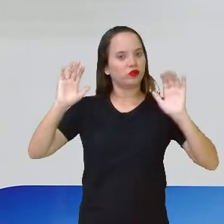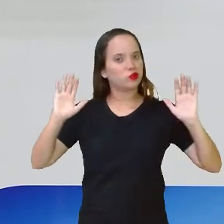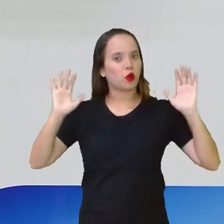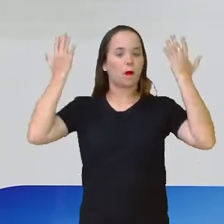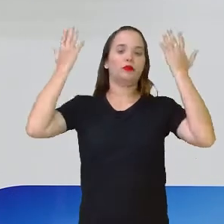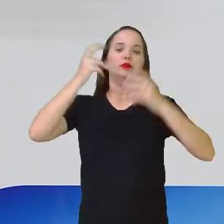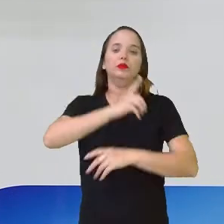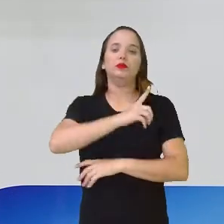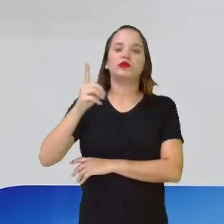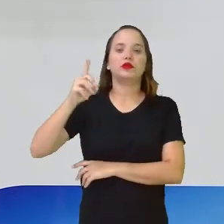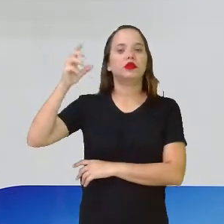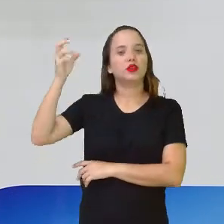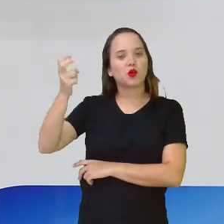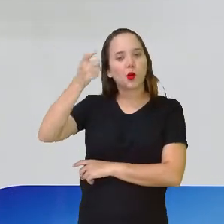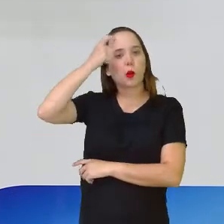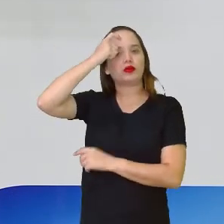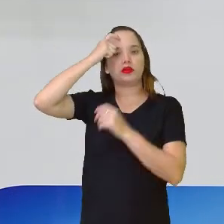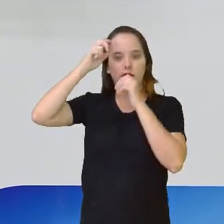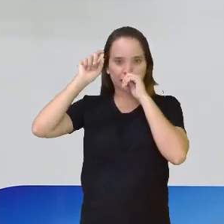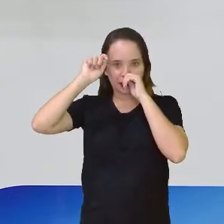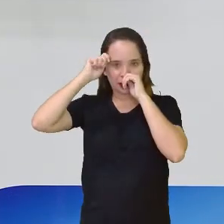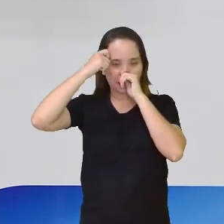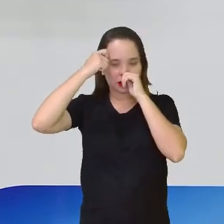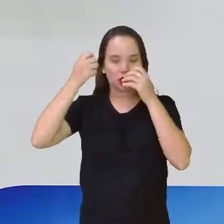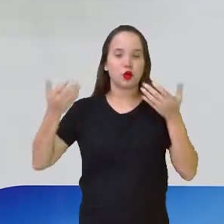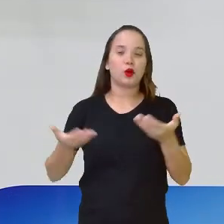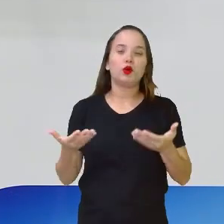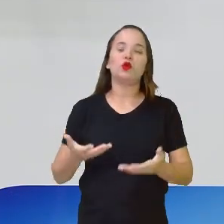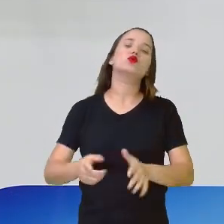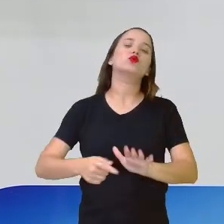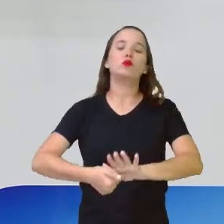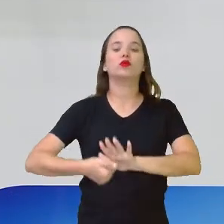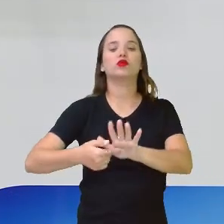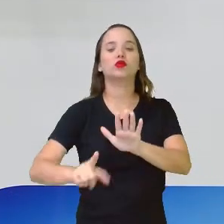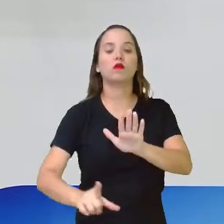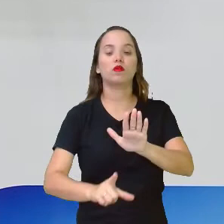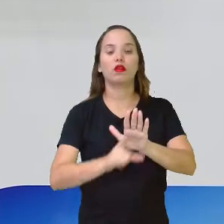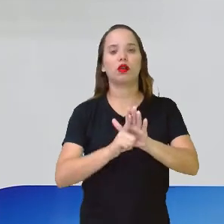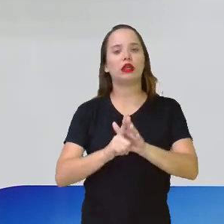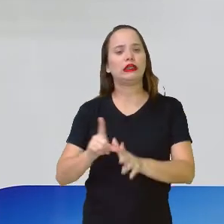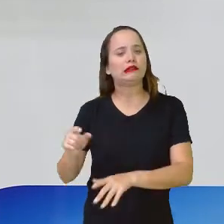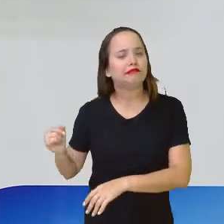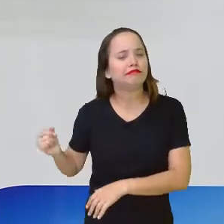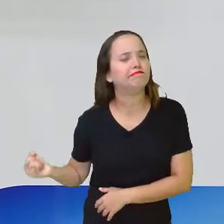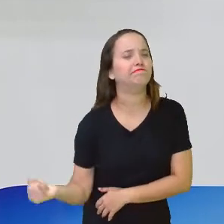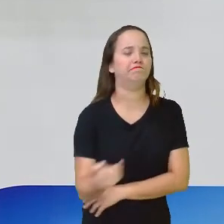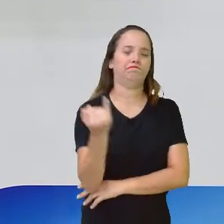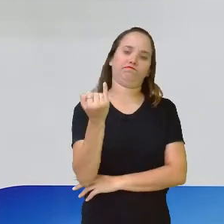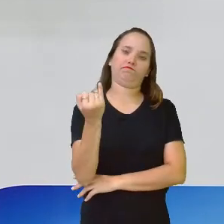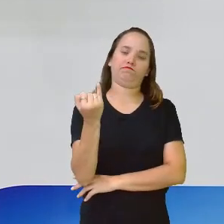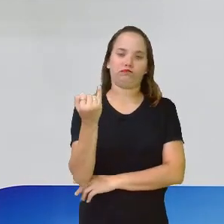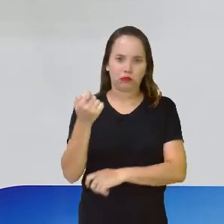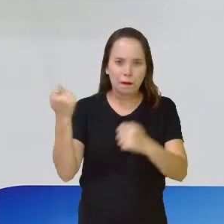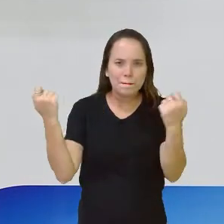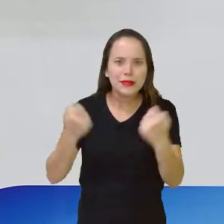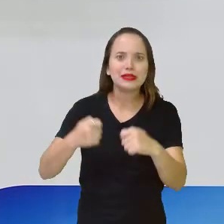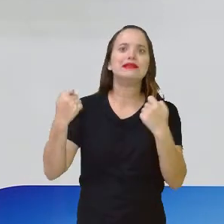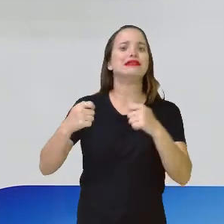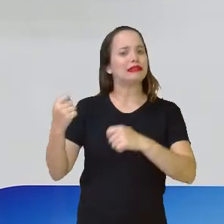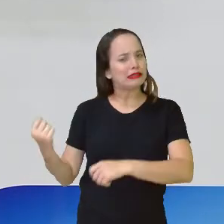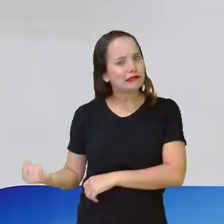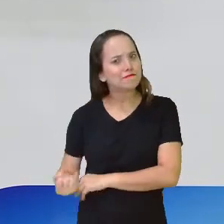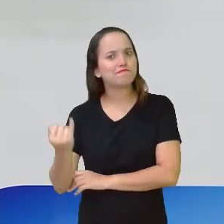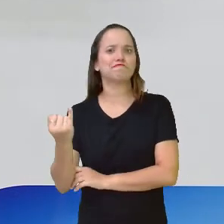Negra, hoje eu trouxe para vocês conhecerem a respeito de uma lei super importante, uma lei necessária, uma lei que